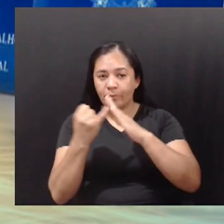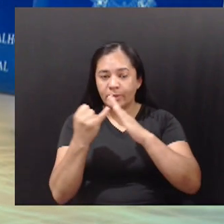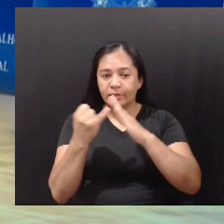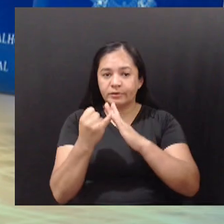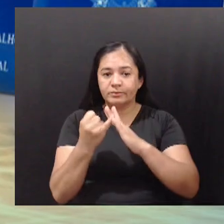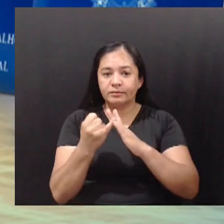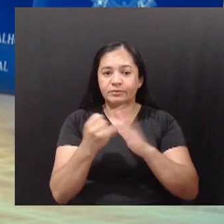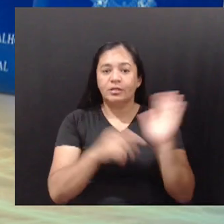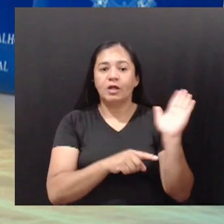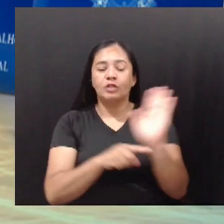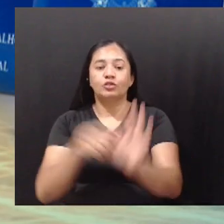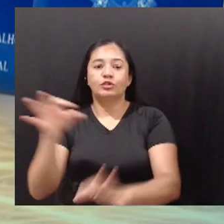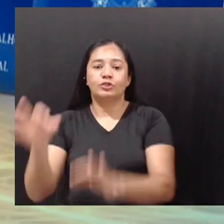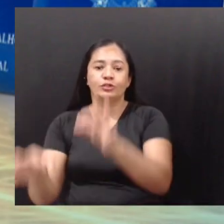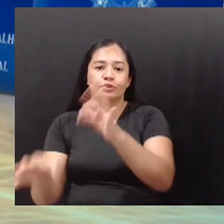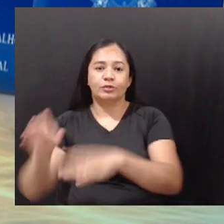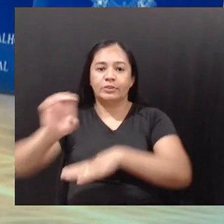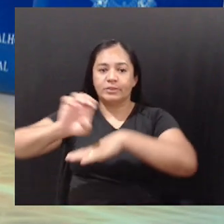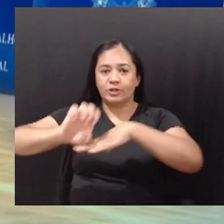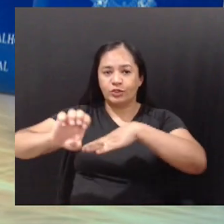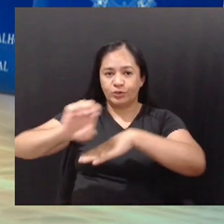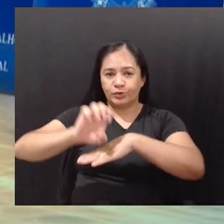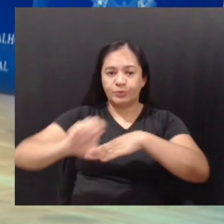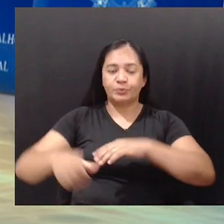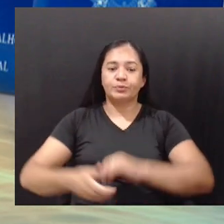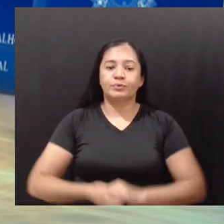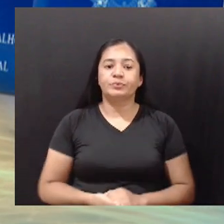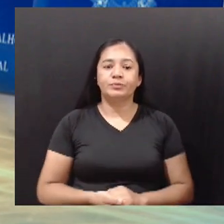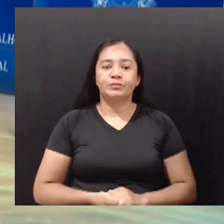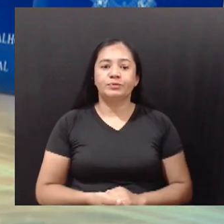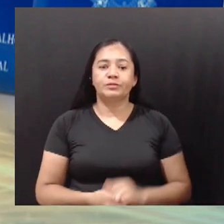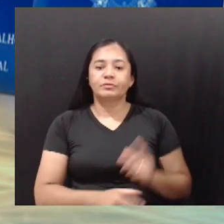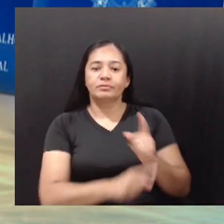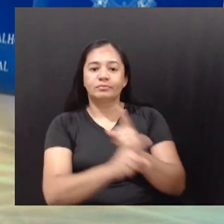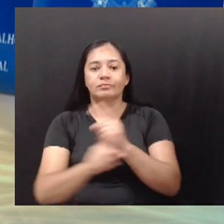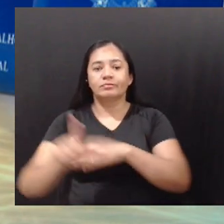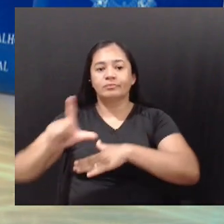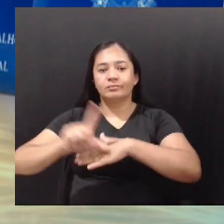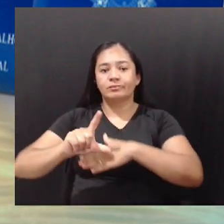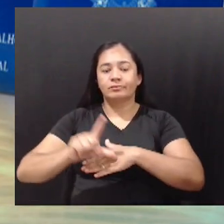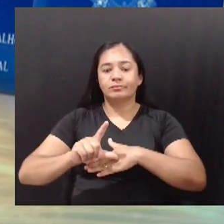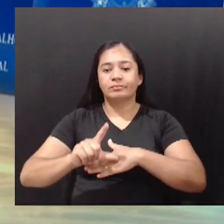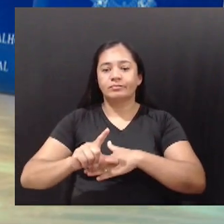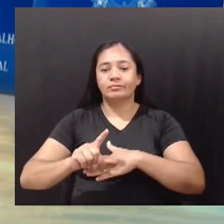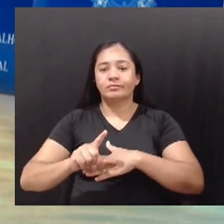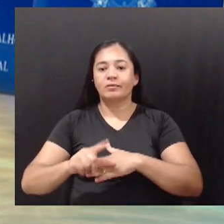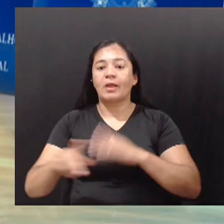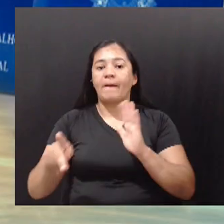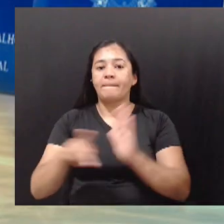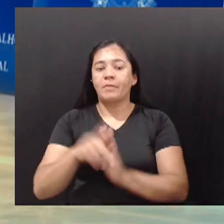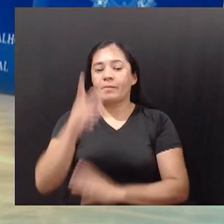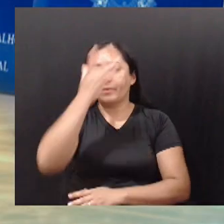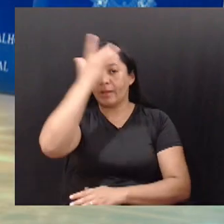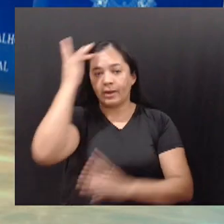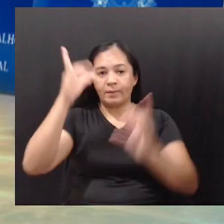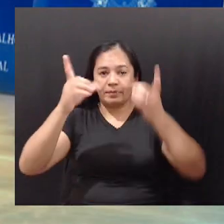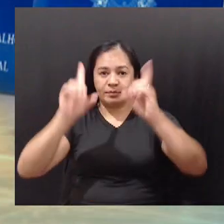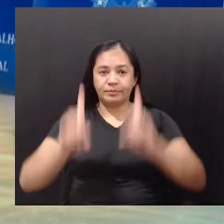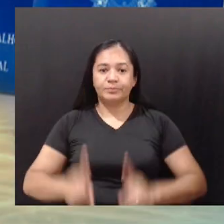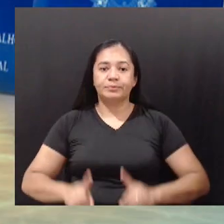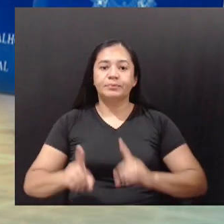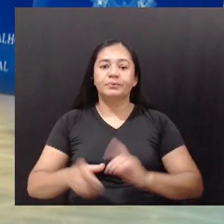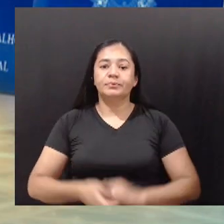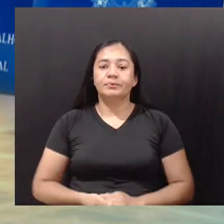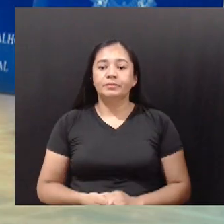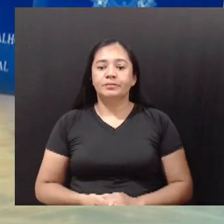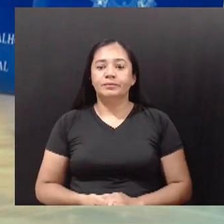assistente jurídico estágio, atendente de loja. Esta vaga é específica para pessoas com